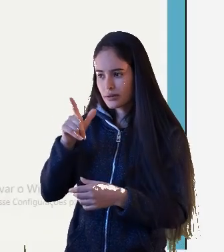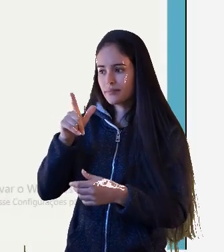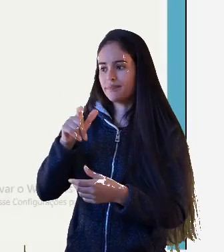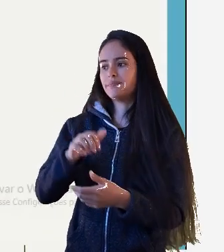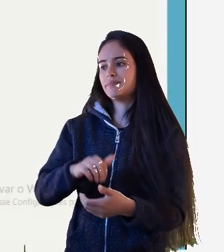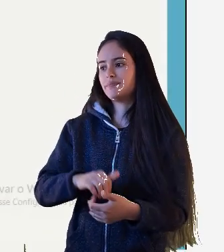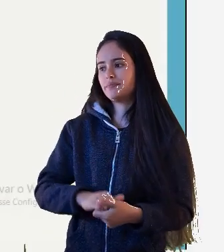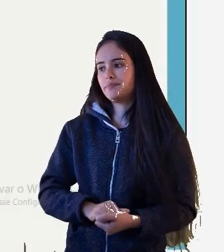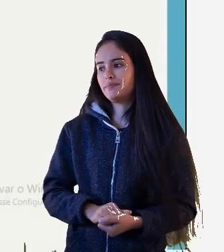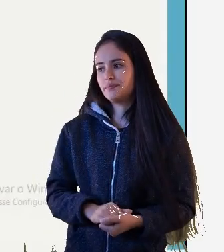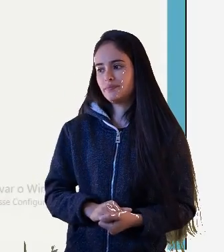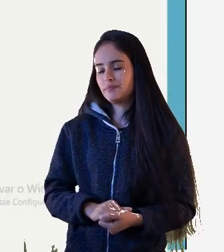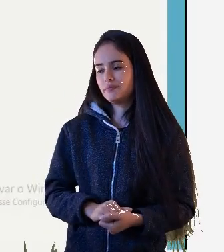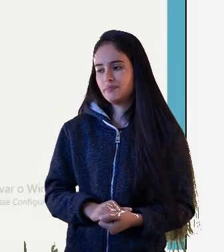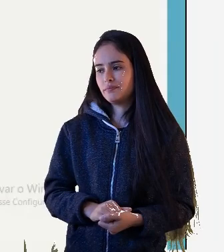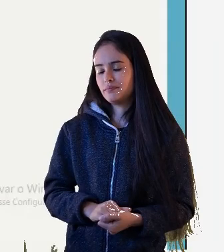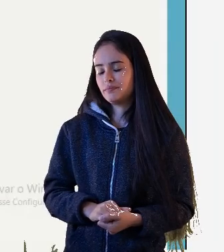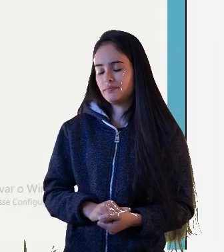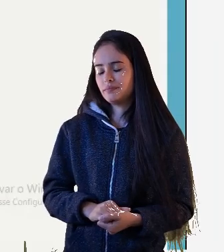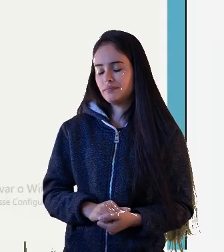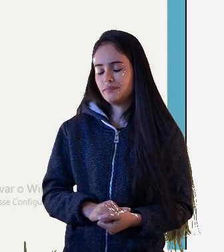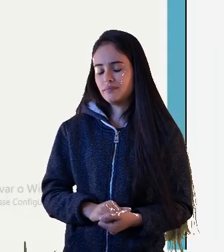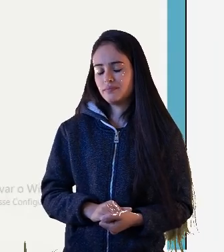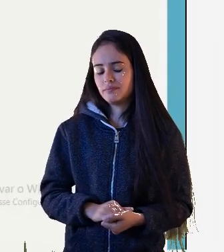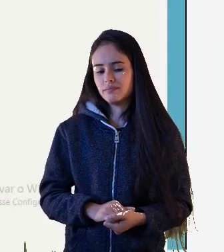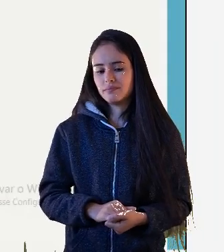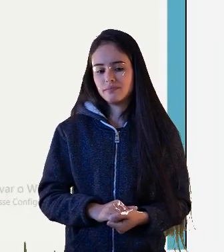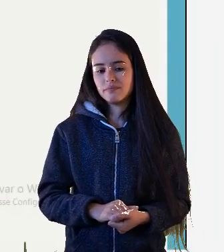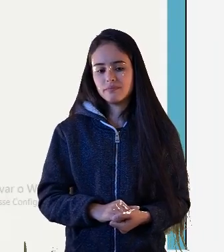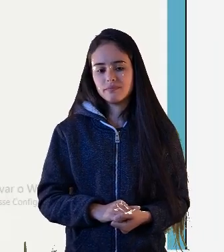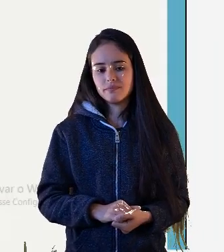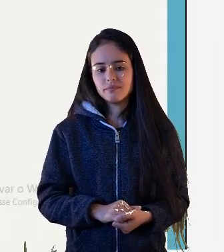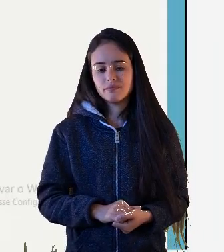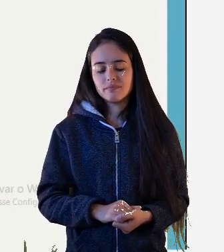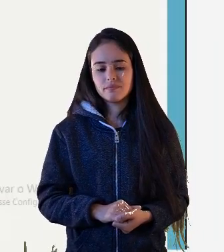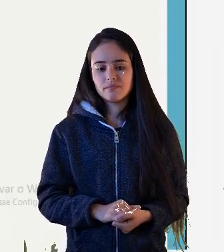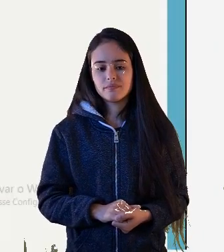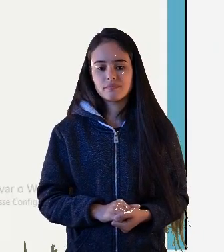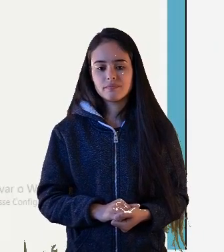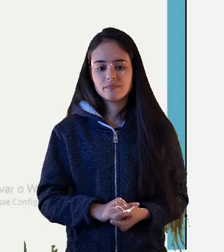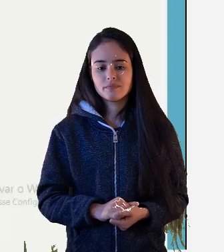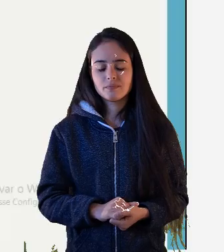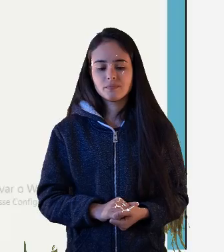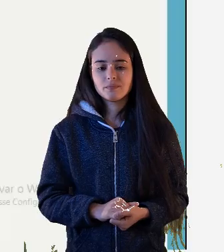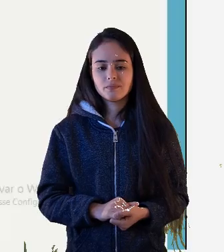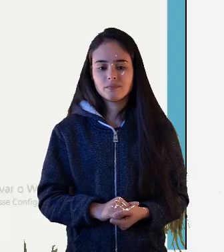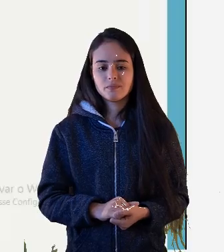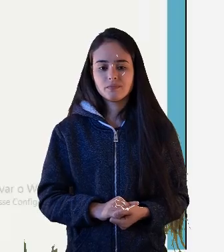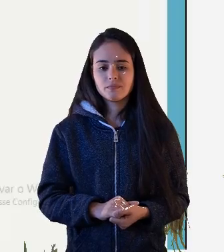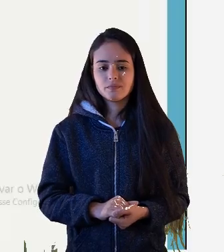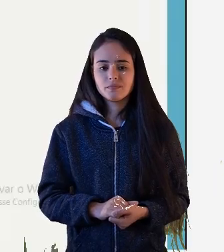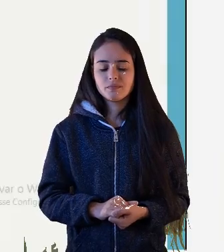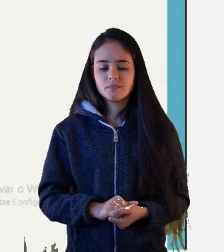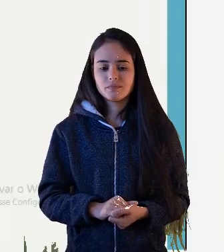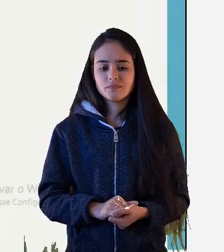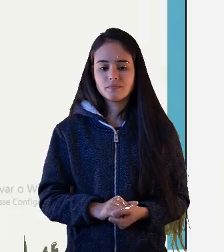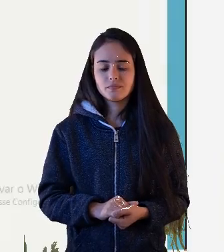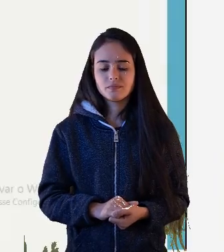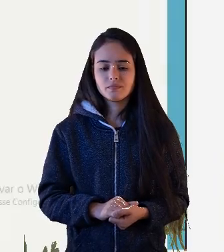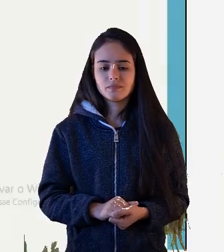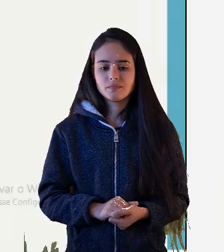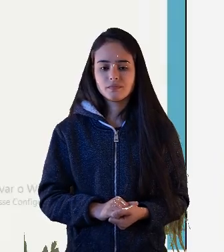uma música que é muito conhecida, todo mundo vai falar de cota, fala dela, mas não dá para fugir também. Está citada